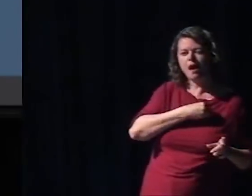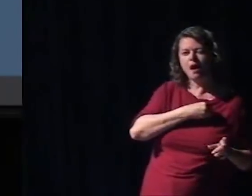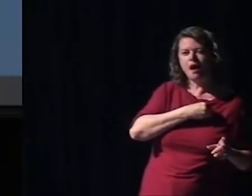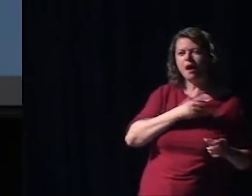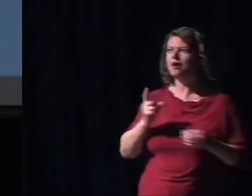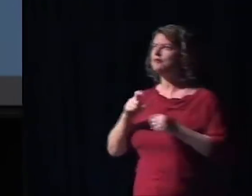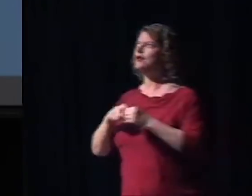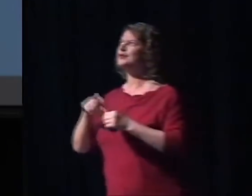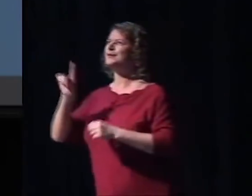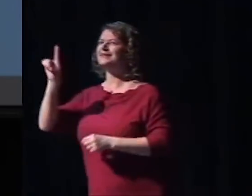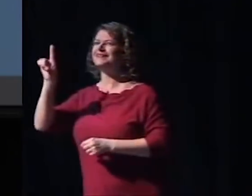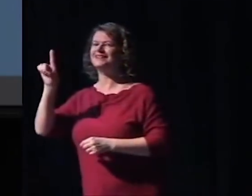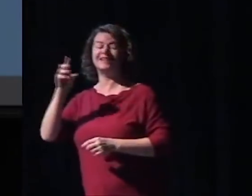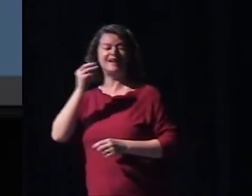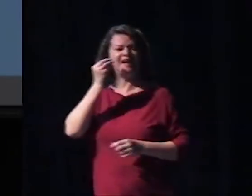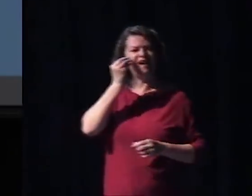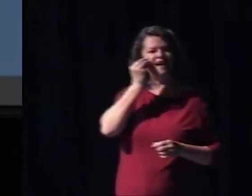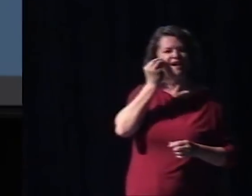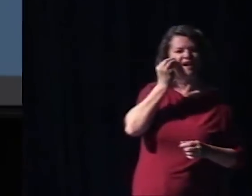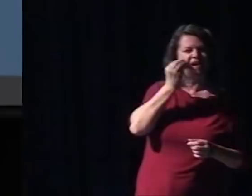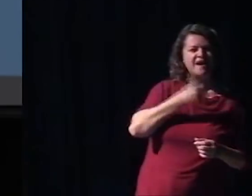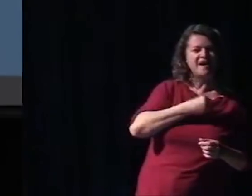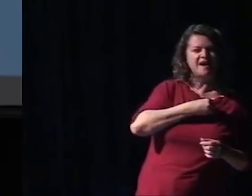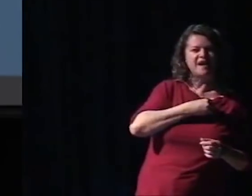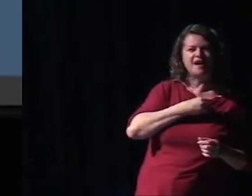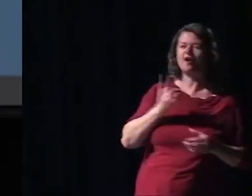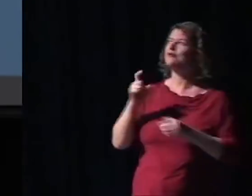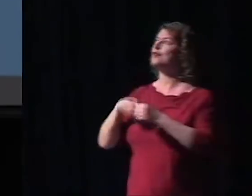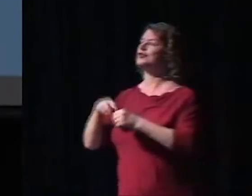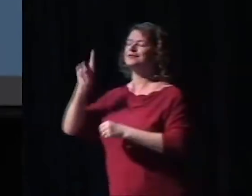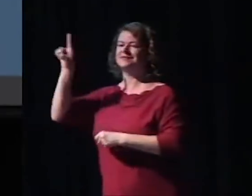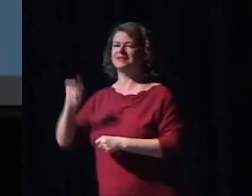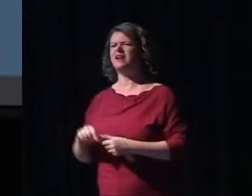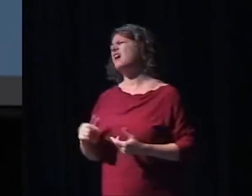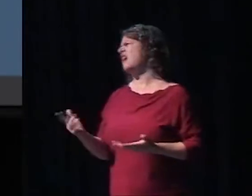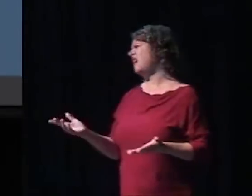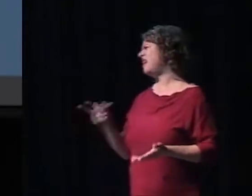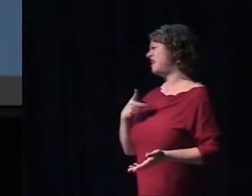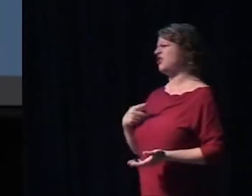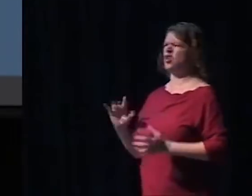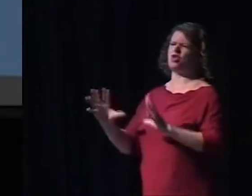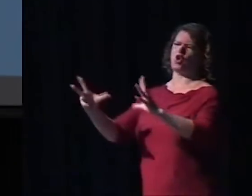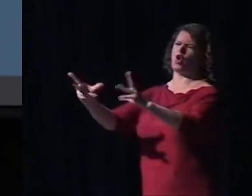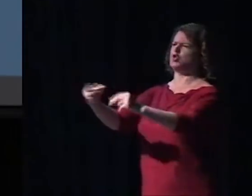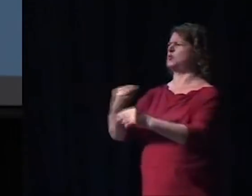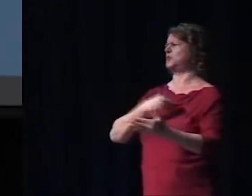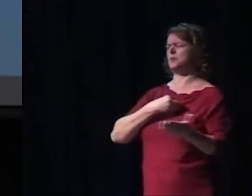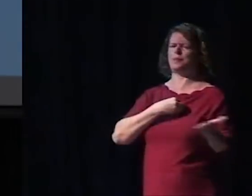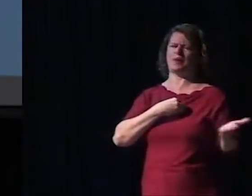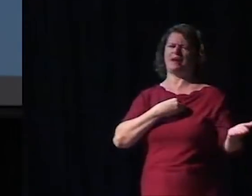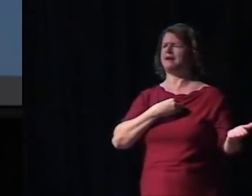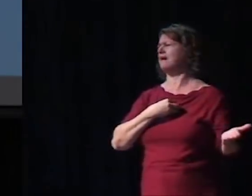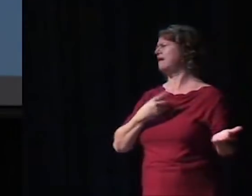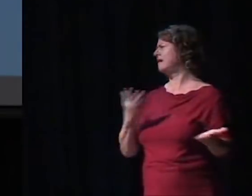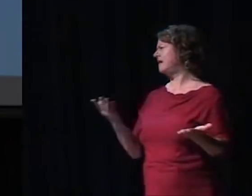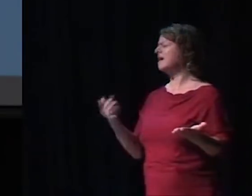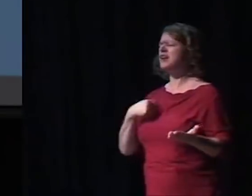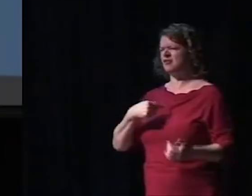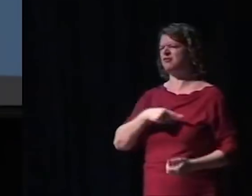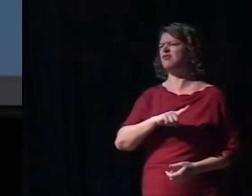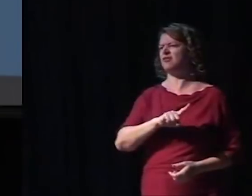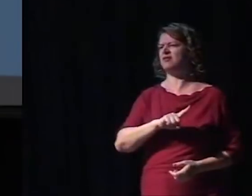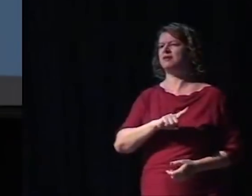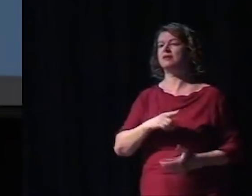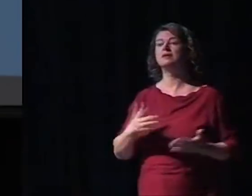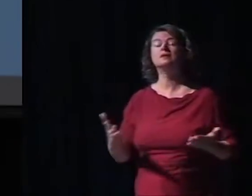primeiro voto e fala assim: e daí? Todo mundo faz. O problema é que você não é todo mundo. Aliás, minha mãe